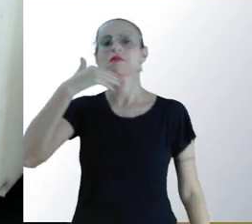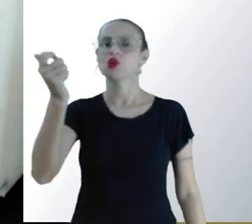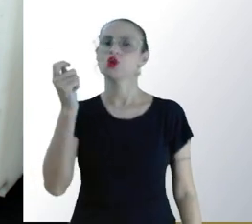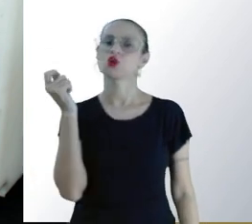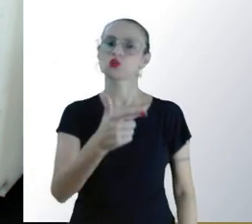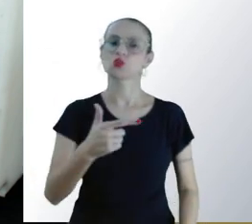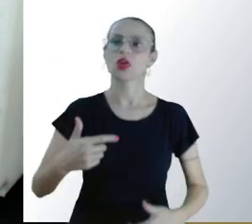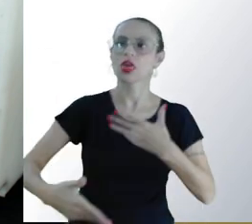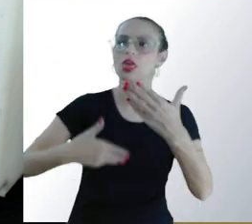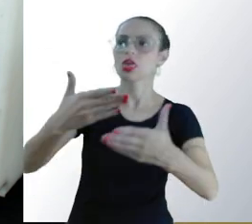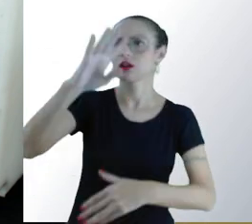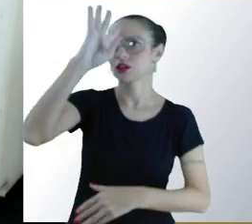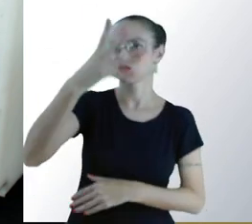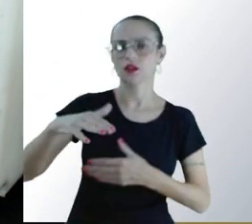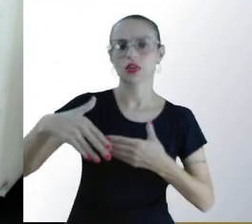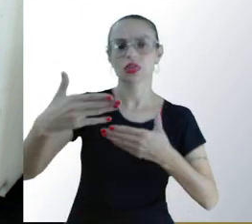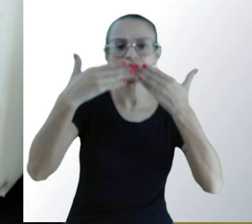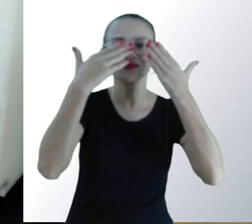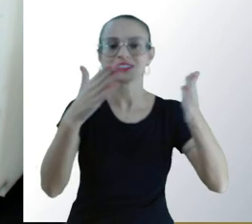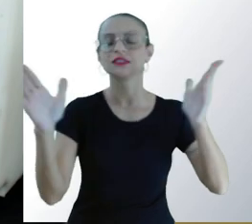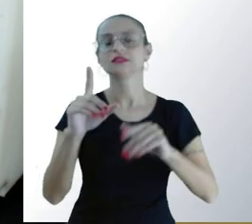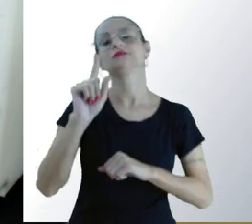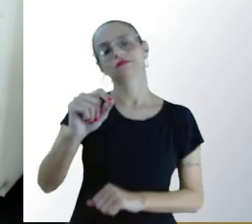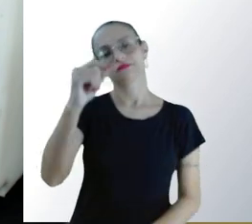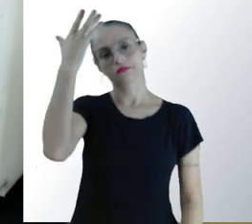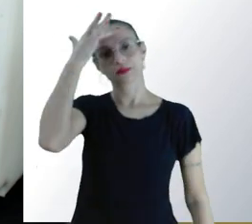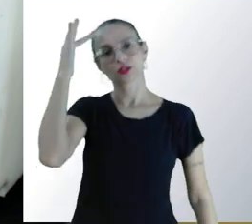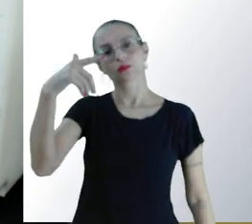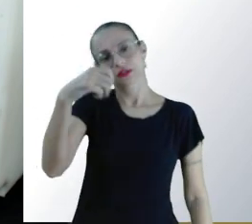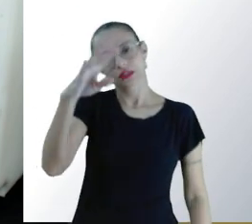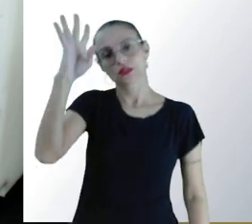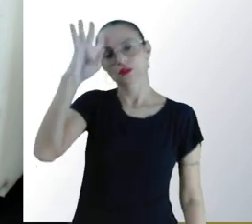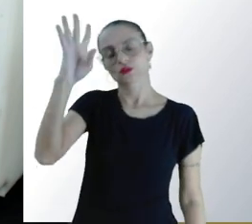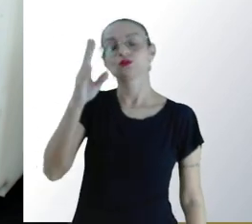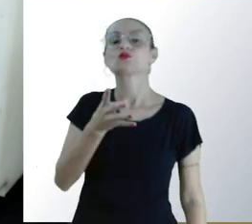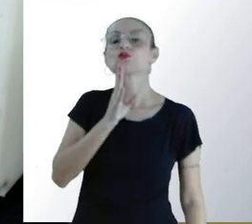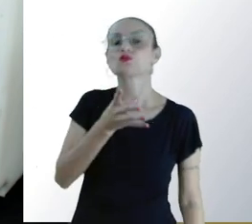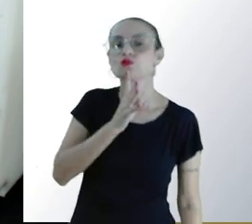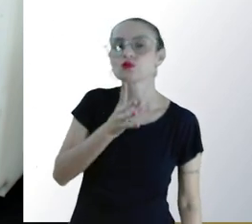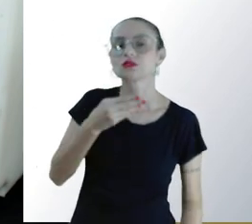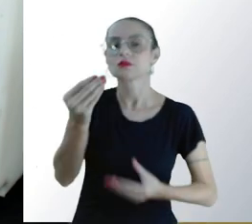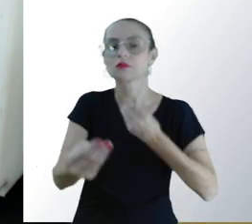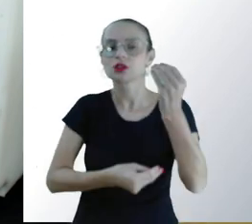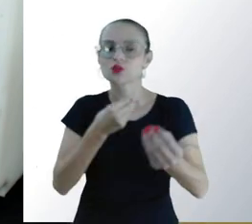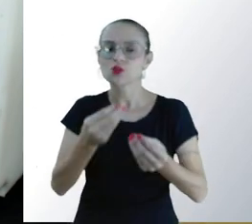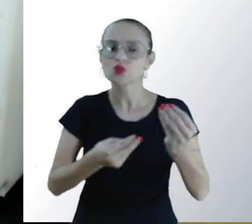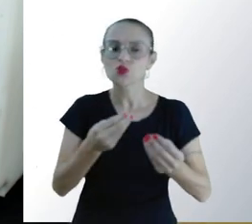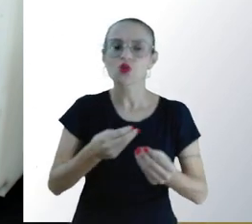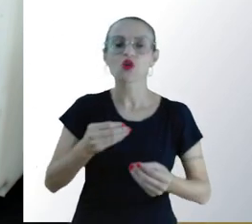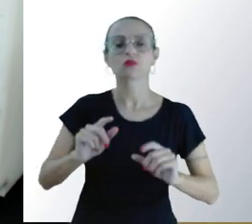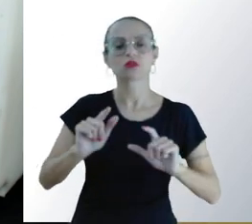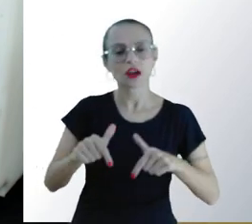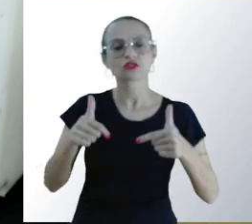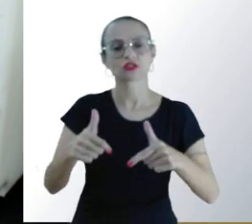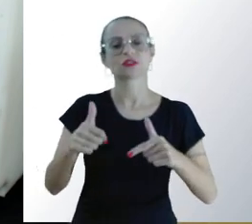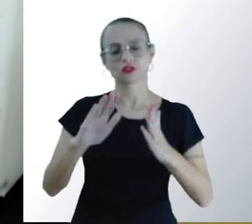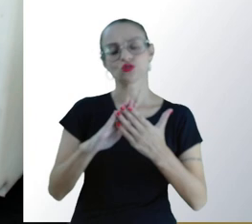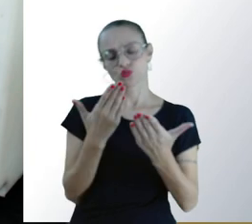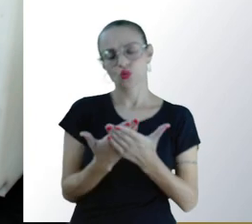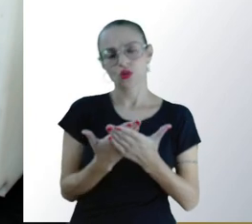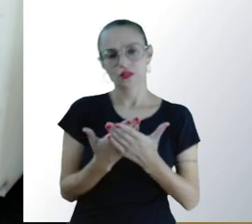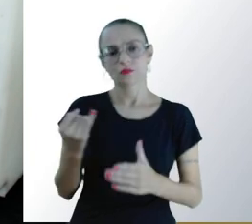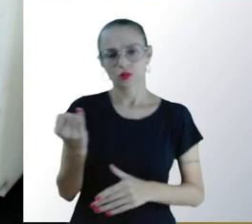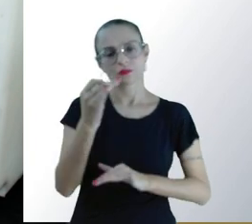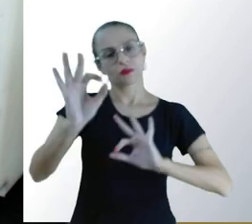essa situação para diante. Mas a pessoa tem que ter esse conhecimento de como agir nesse momento. Isso é importante a escola, né?